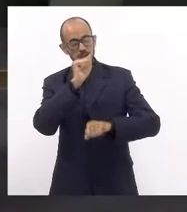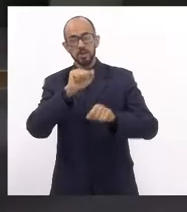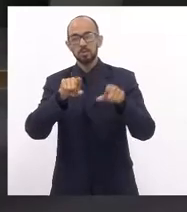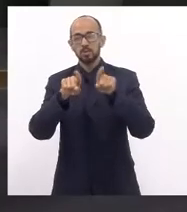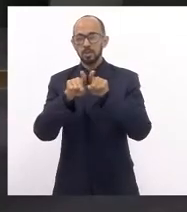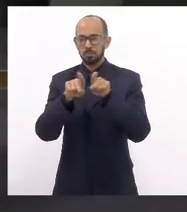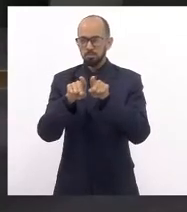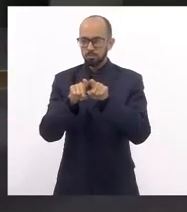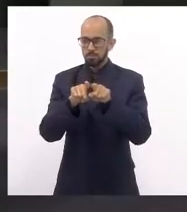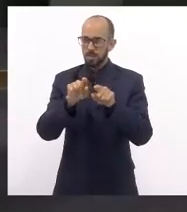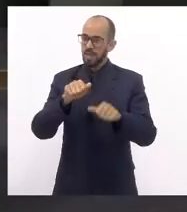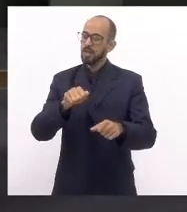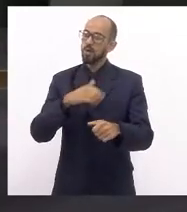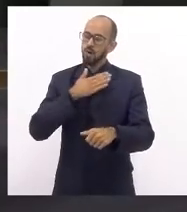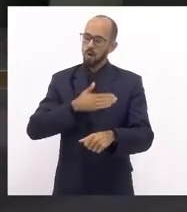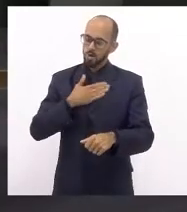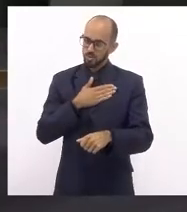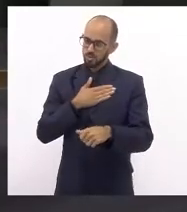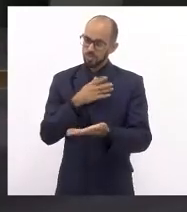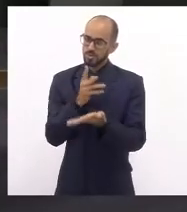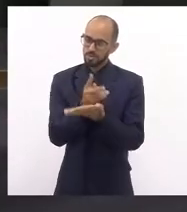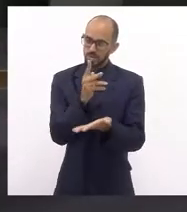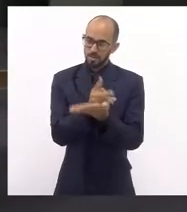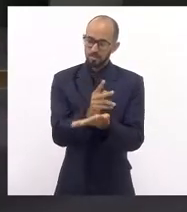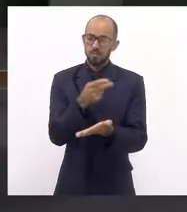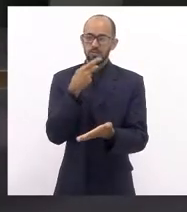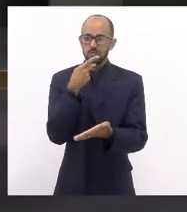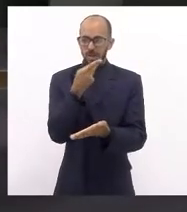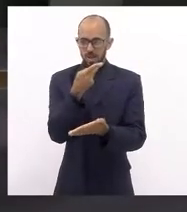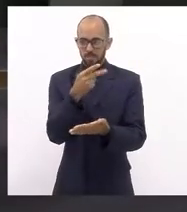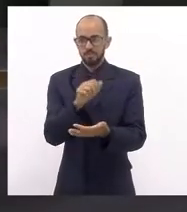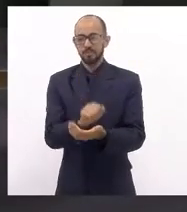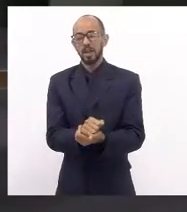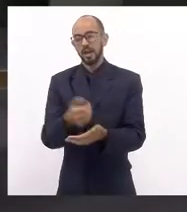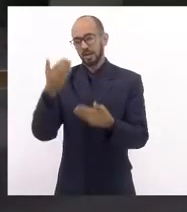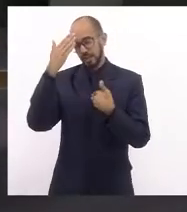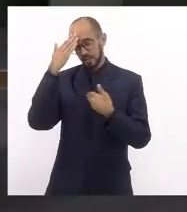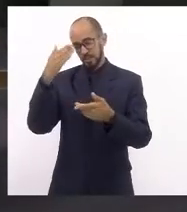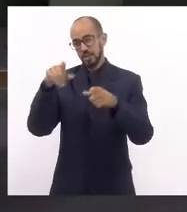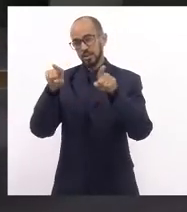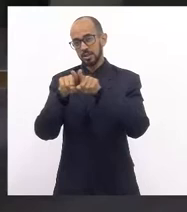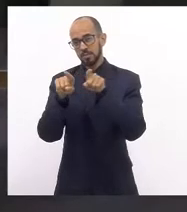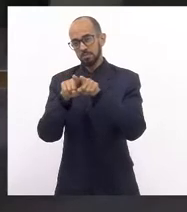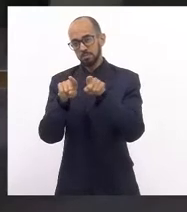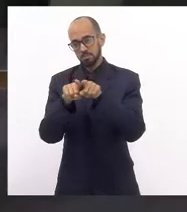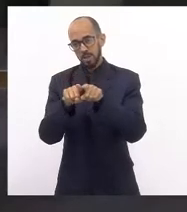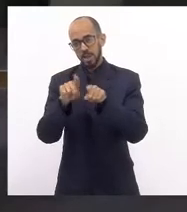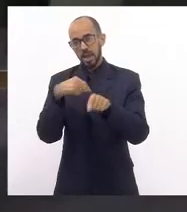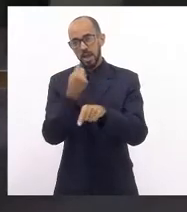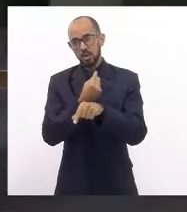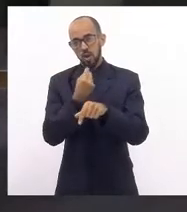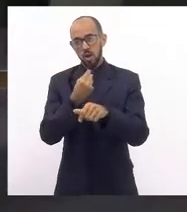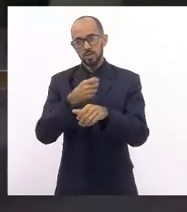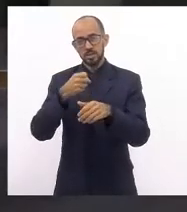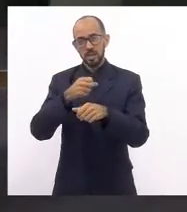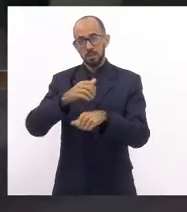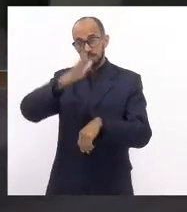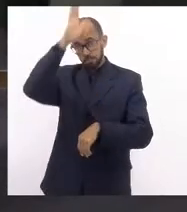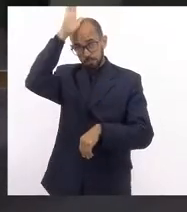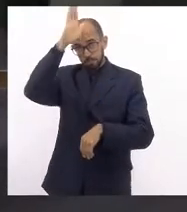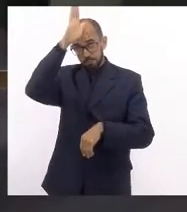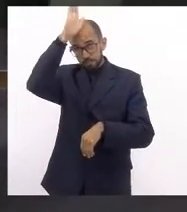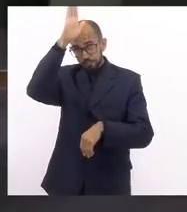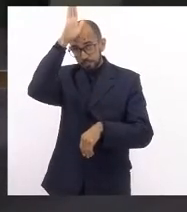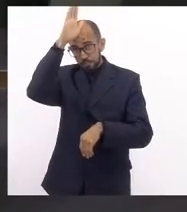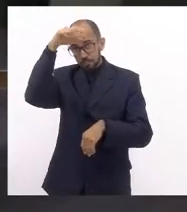trazer sempre eles, né, a visibilidade. Agradecer também a nossa brigada da casa, os nossos valorosos